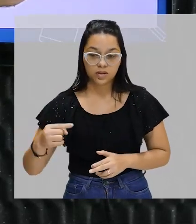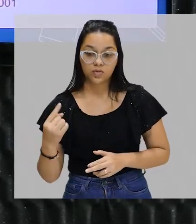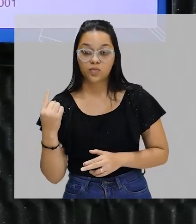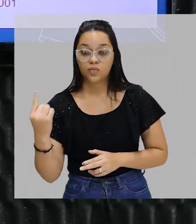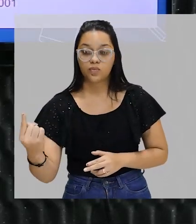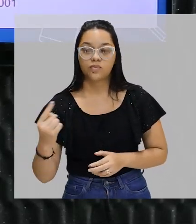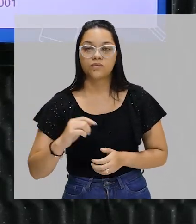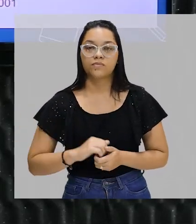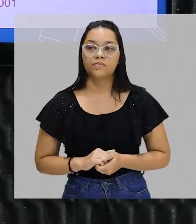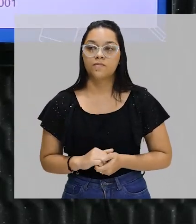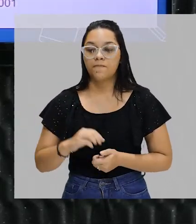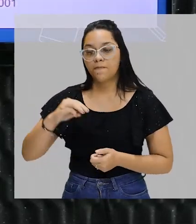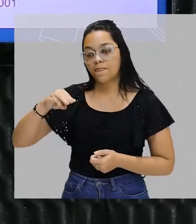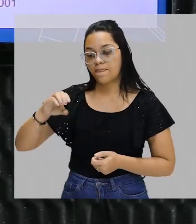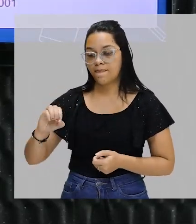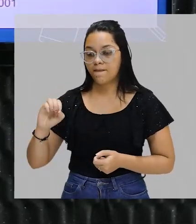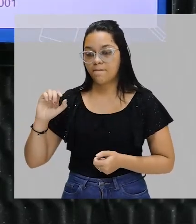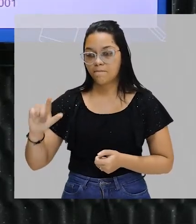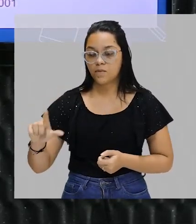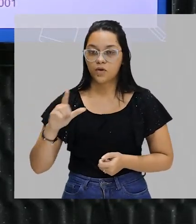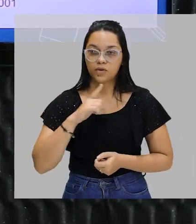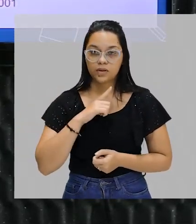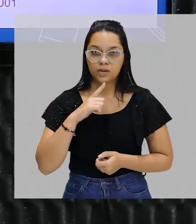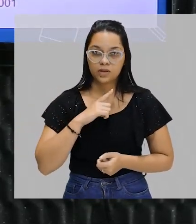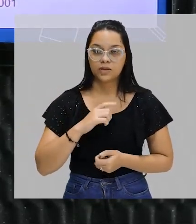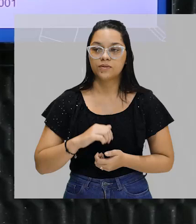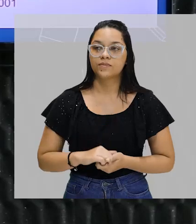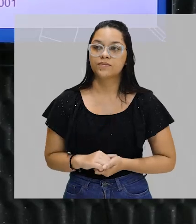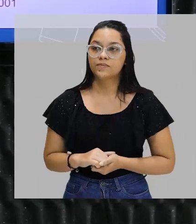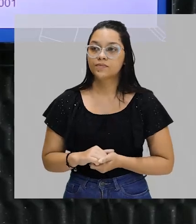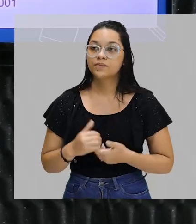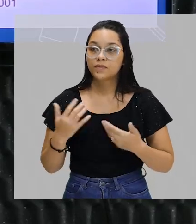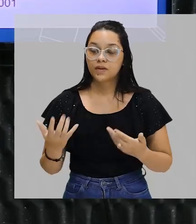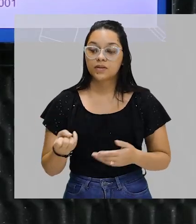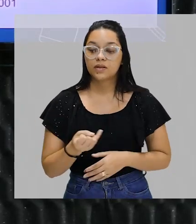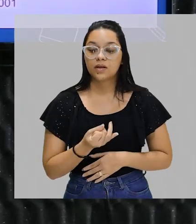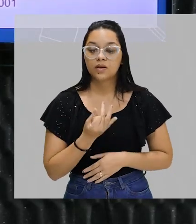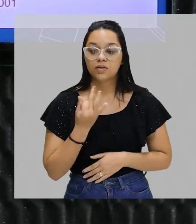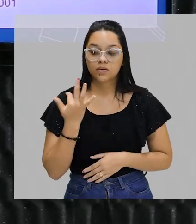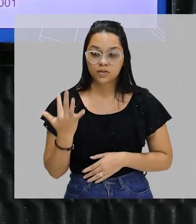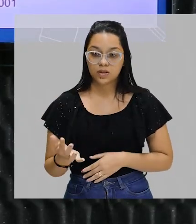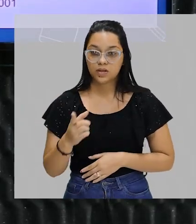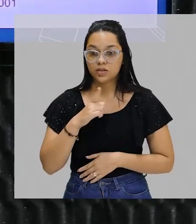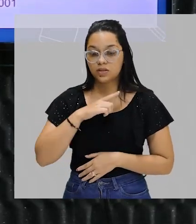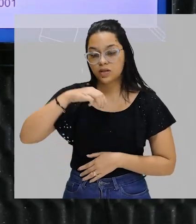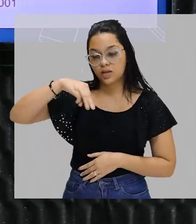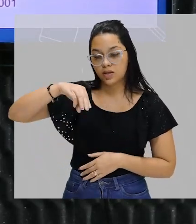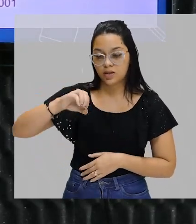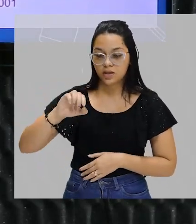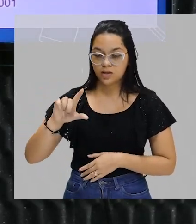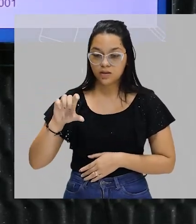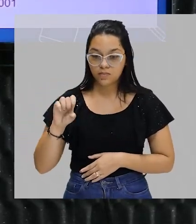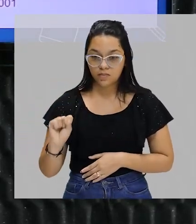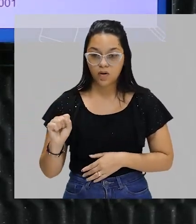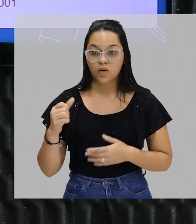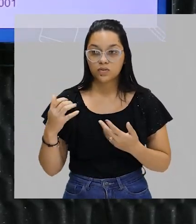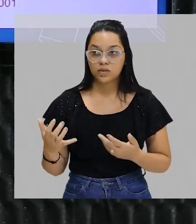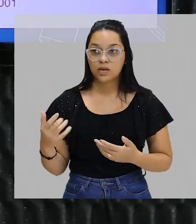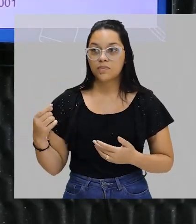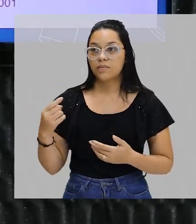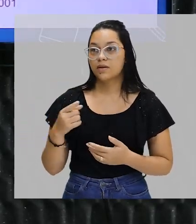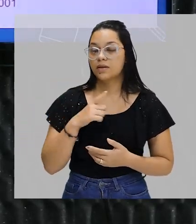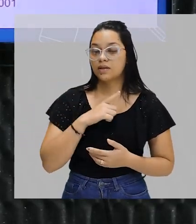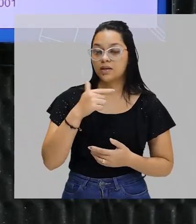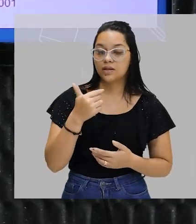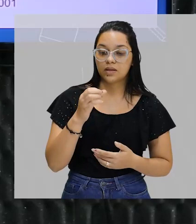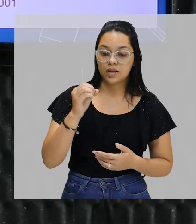0,001 mol de hidróxido de sódio. Então, essa é a quantidade em mols, tá certo? Naqueles